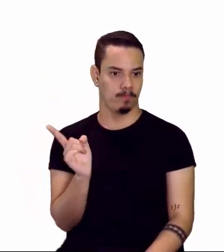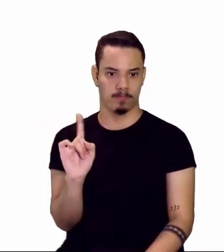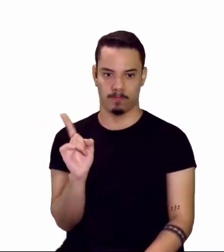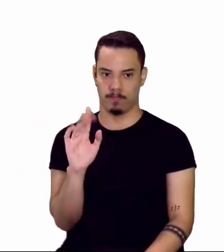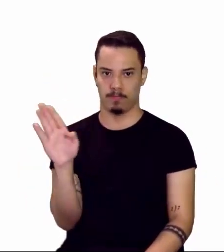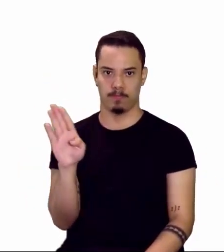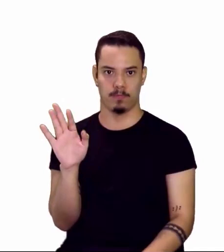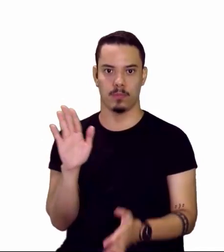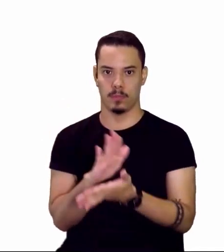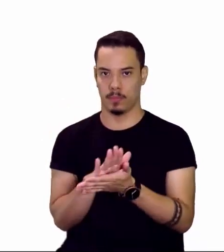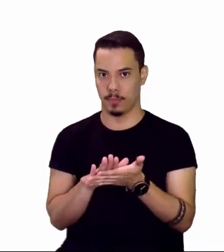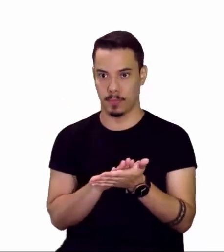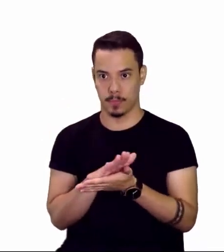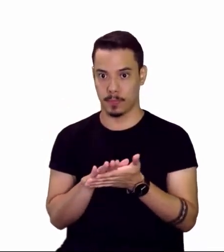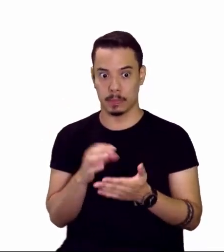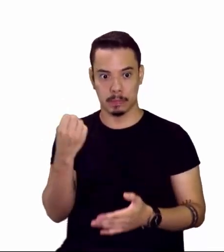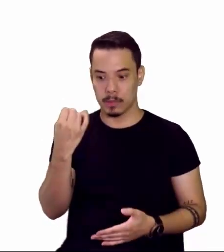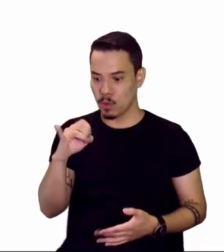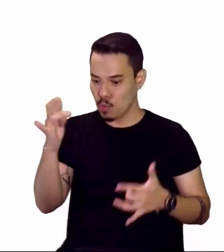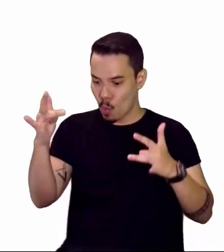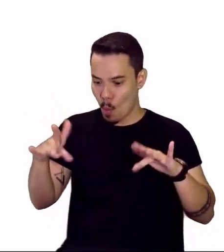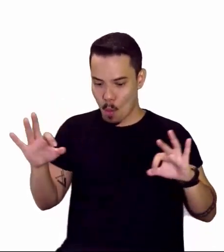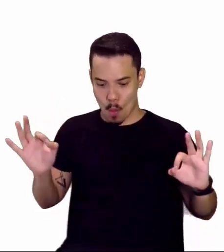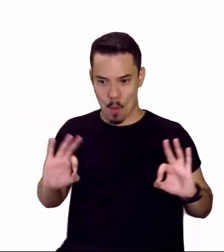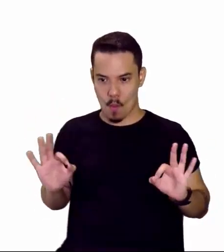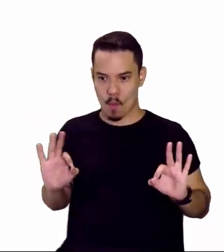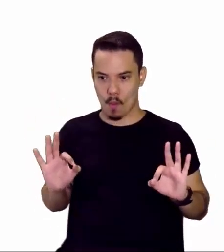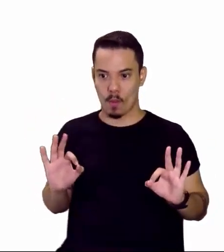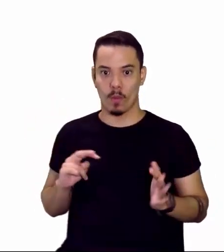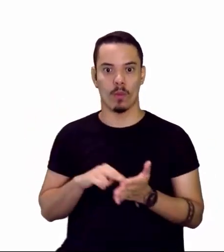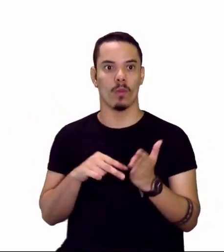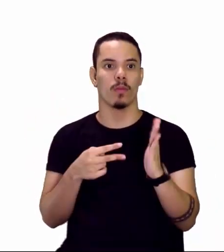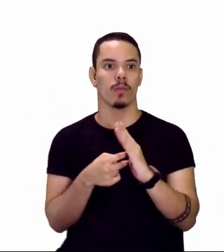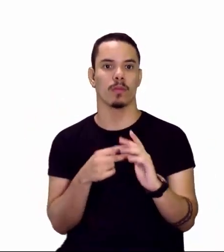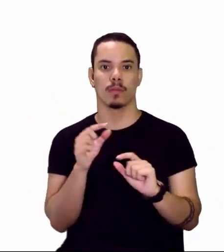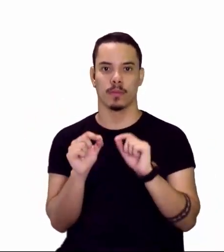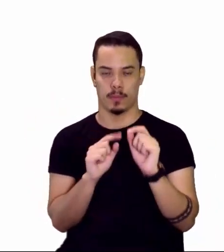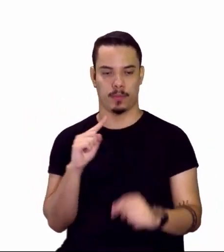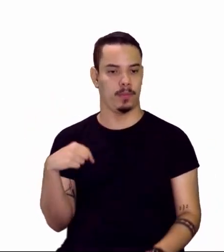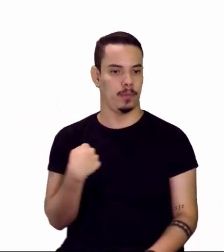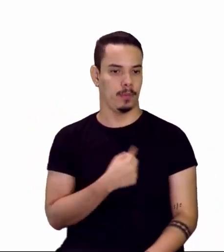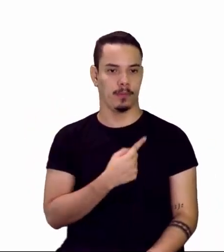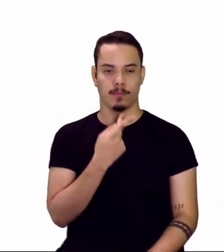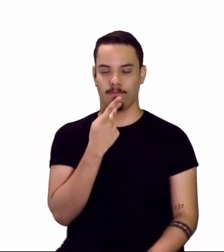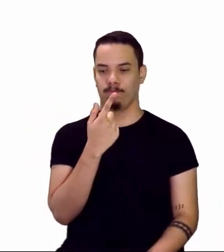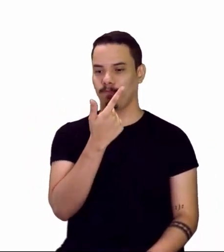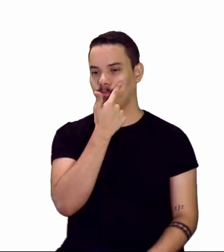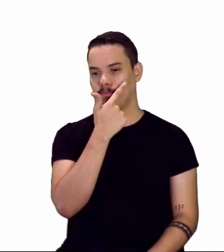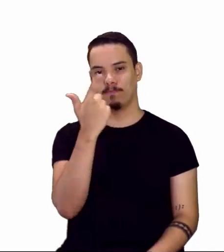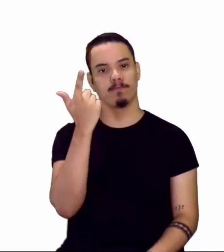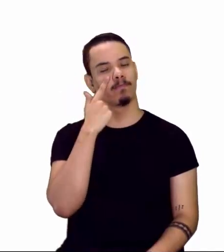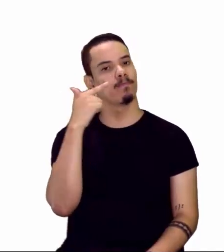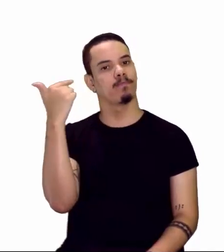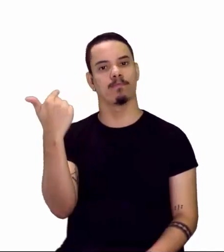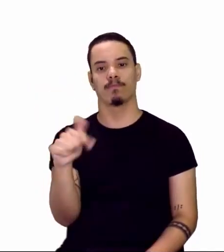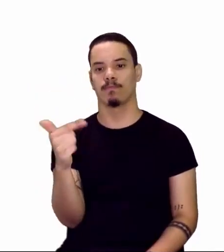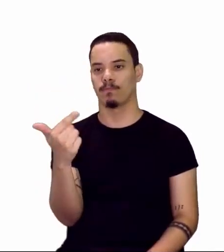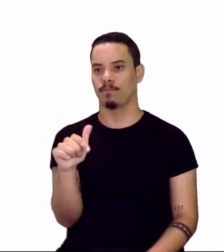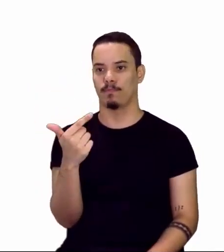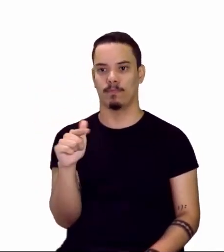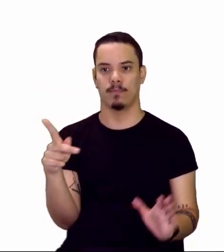boro. Se não sobrou par de elétron no boro, então nós dizemos não existe par de